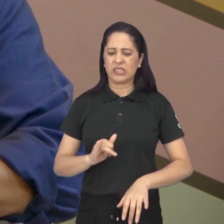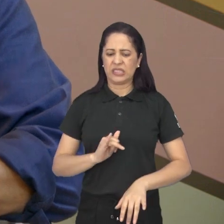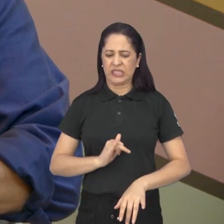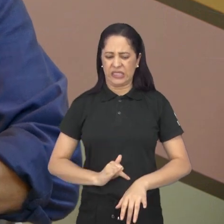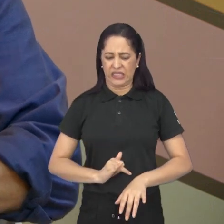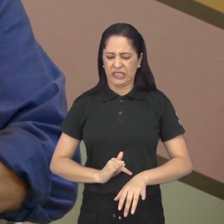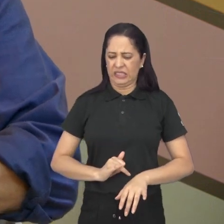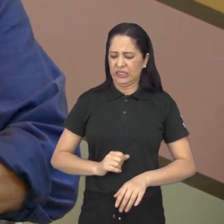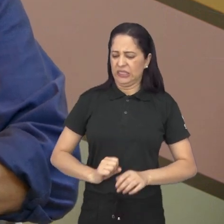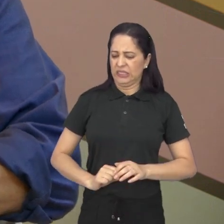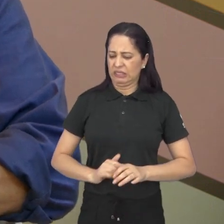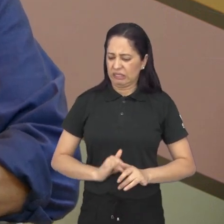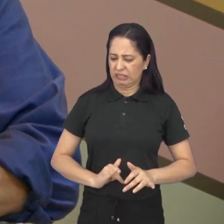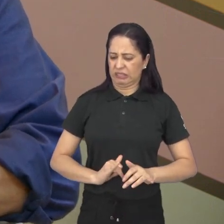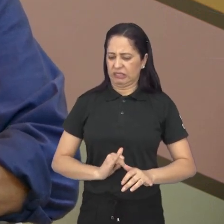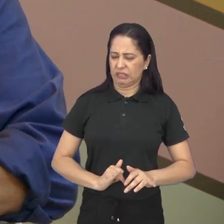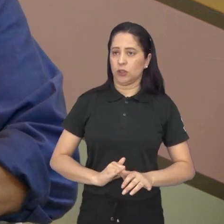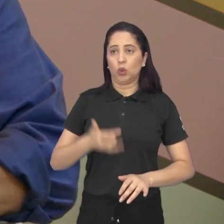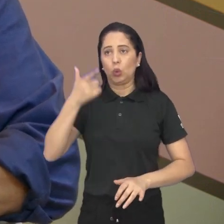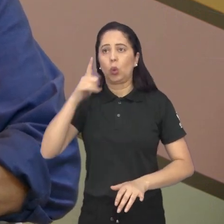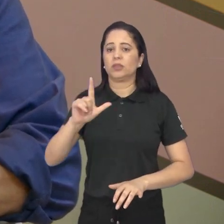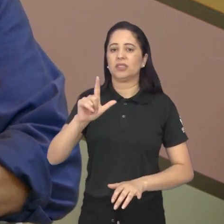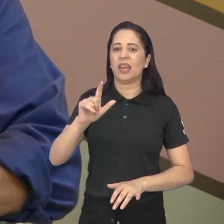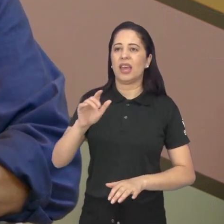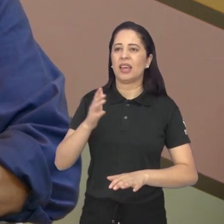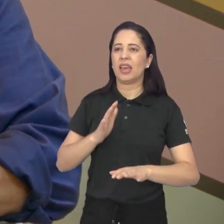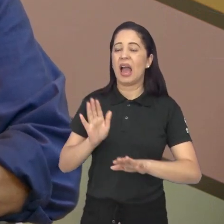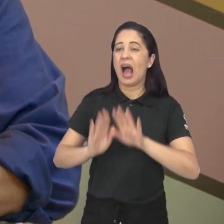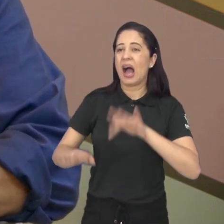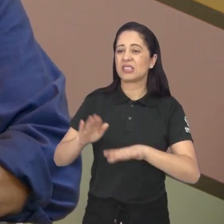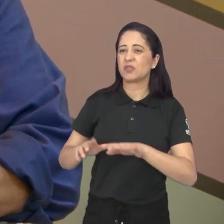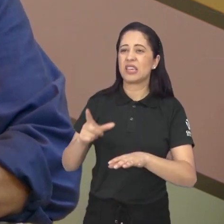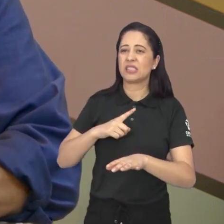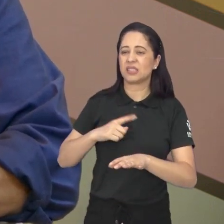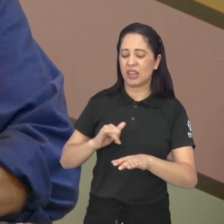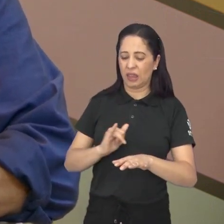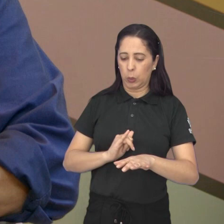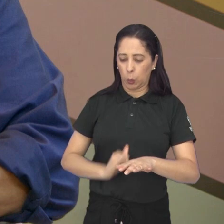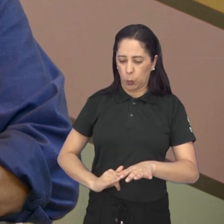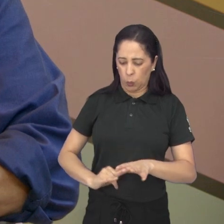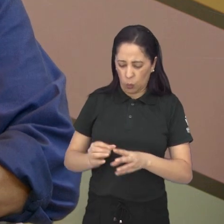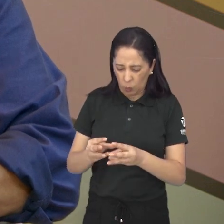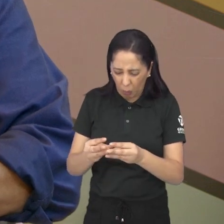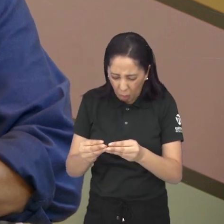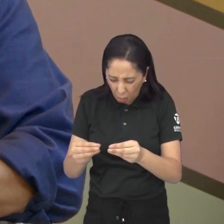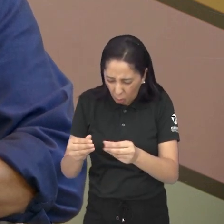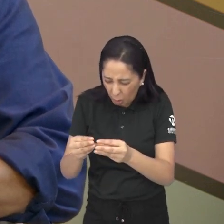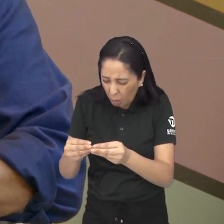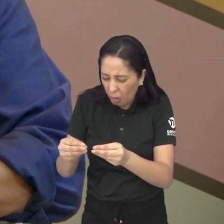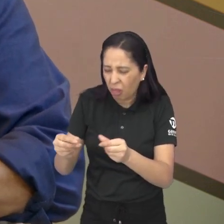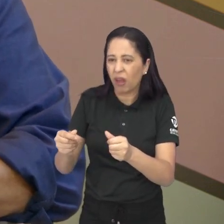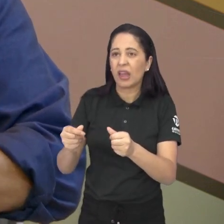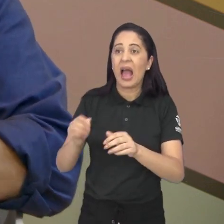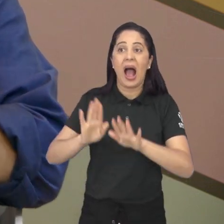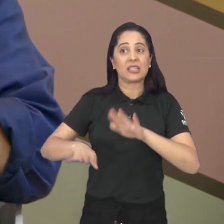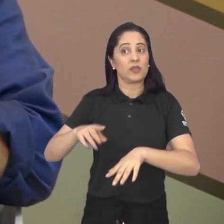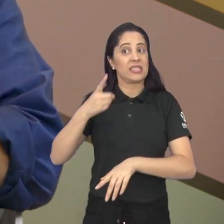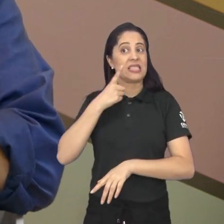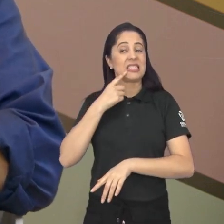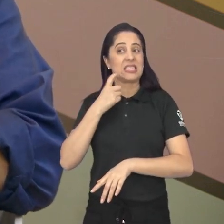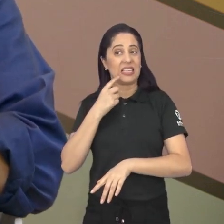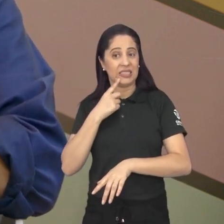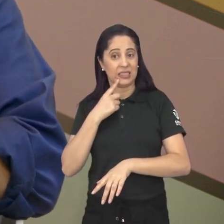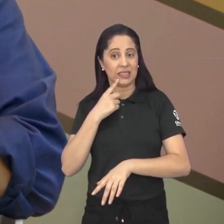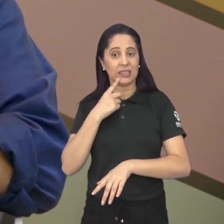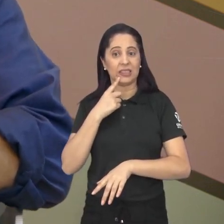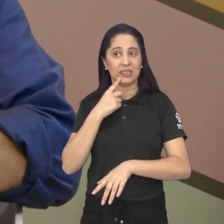às vezes sai um pouquinho de muco nas fezes, parecendo uma clara de ovo, assim. Entendi. Às vezes sai um pouquinho desse muco com